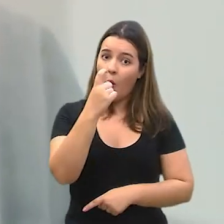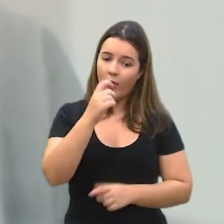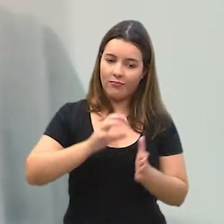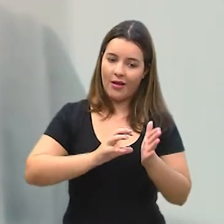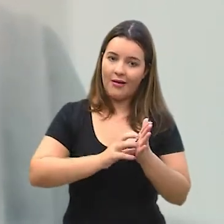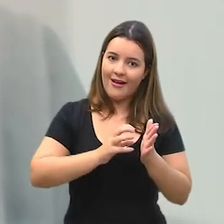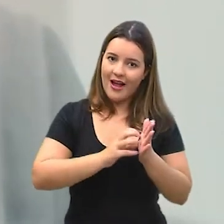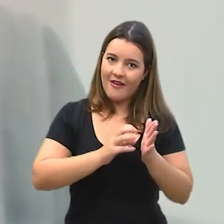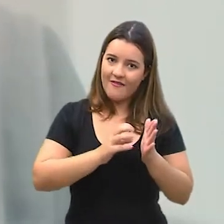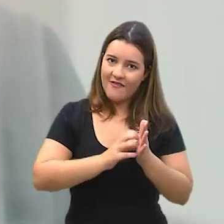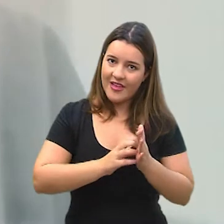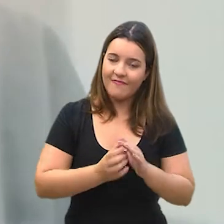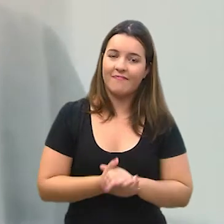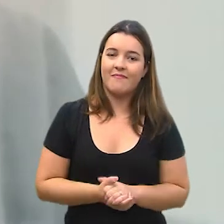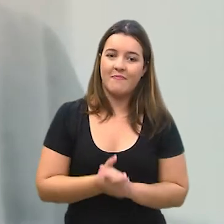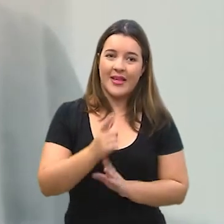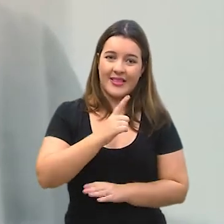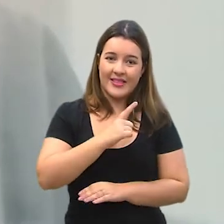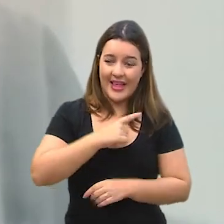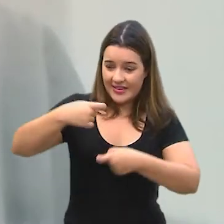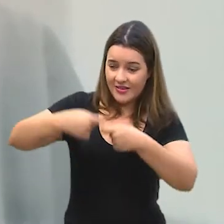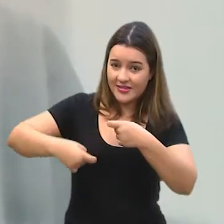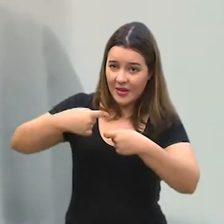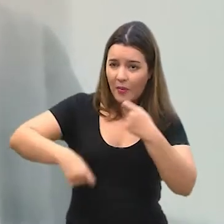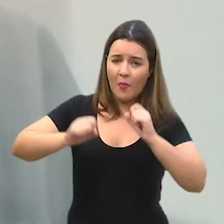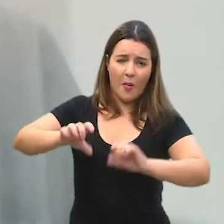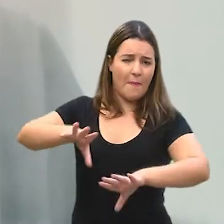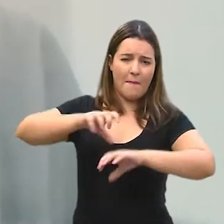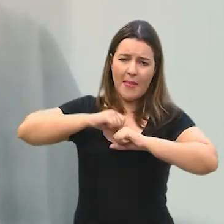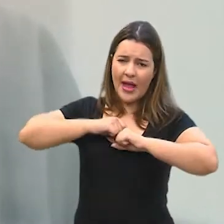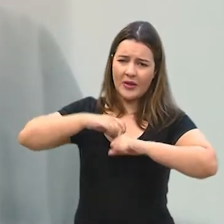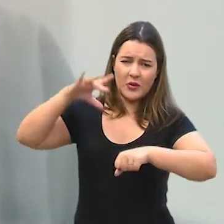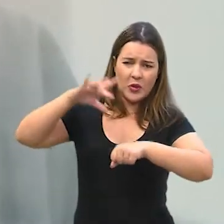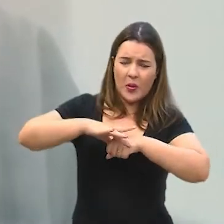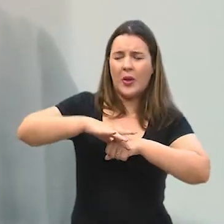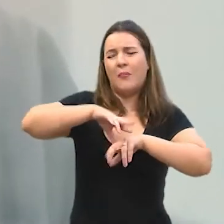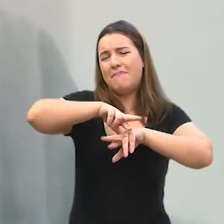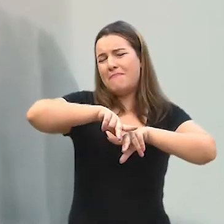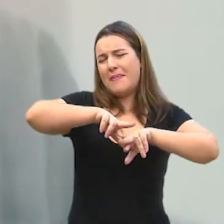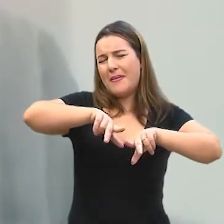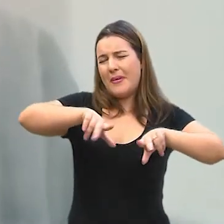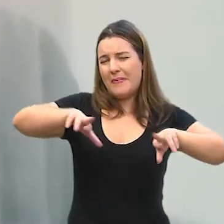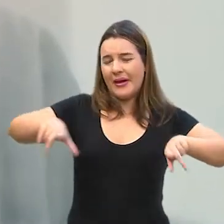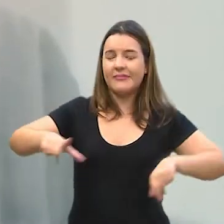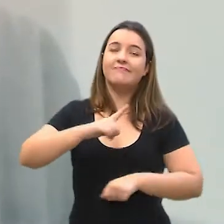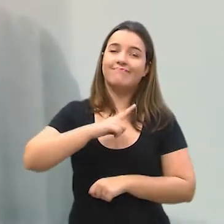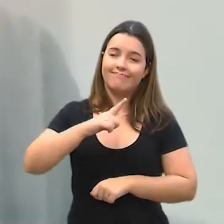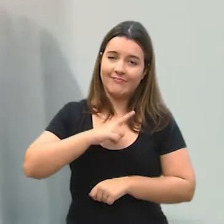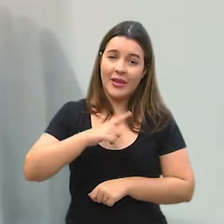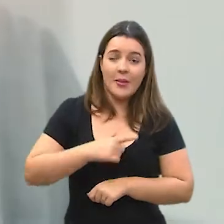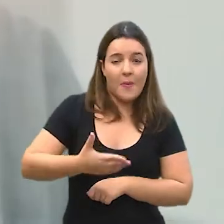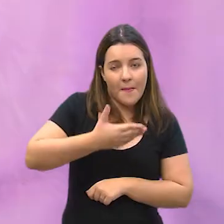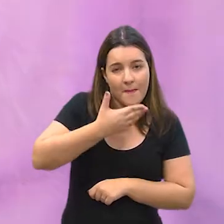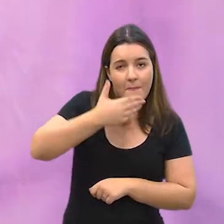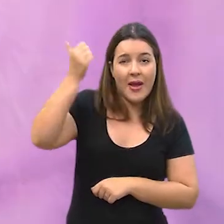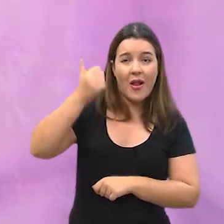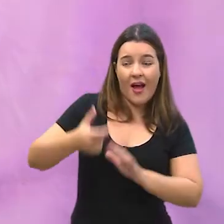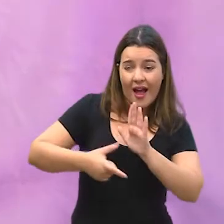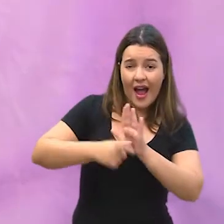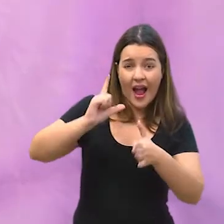consegue, através das medidas educativas, né, do conhecimento, saber o que a gente sabe que tem que fazer para evitar a transmissão.